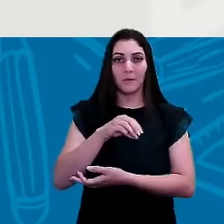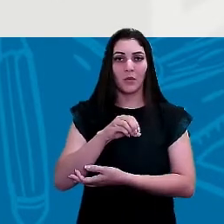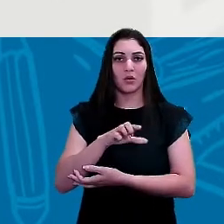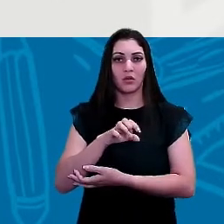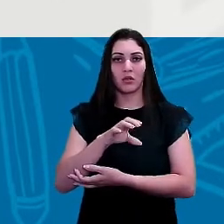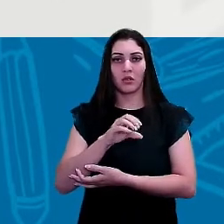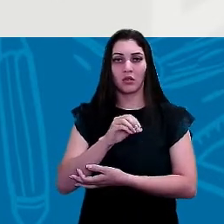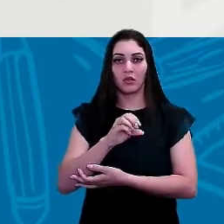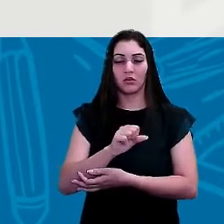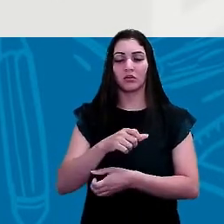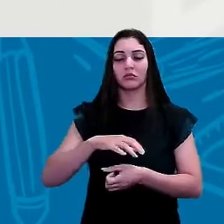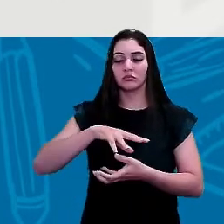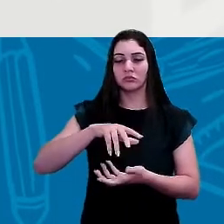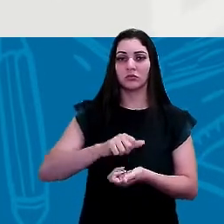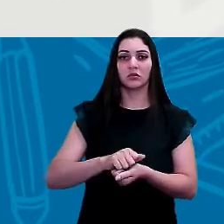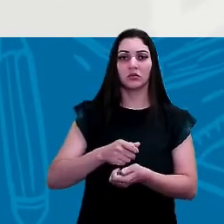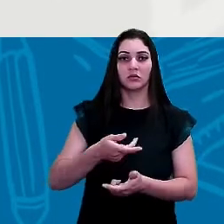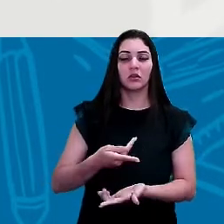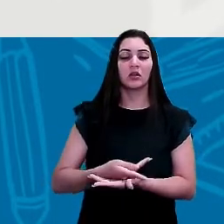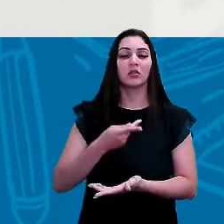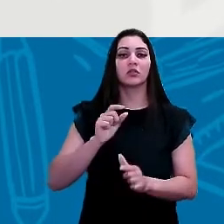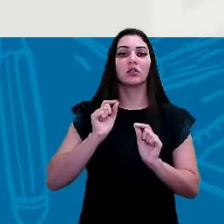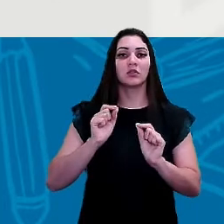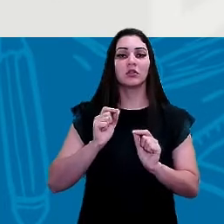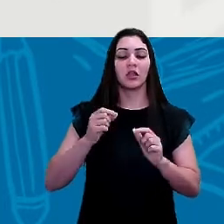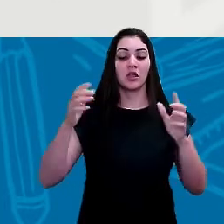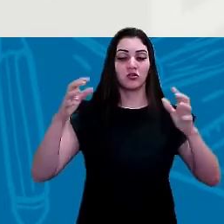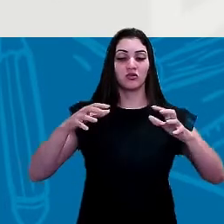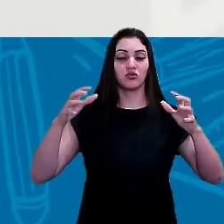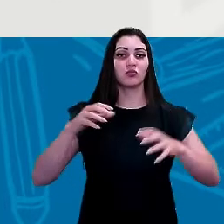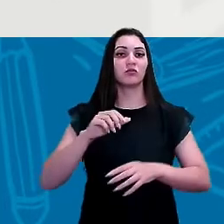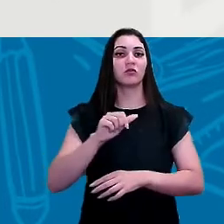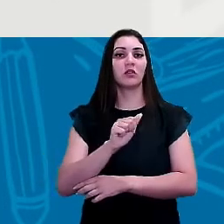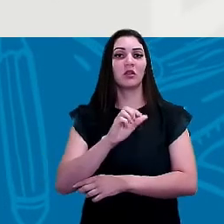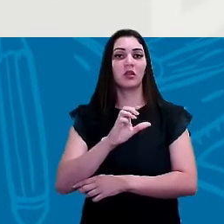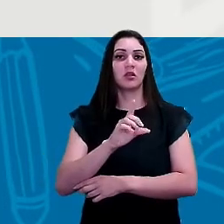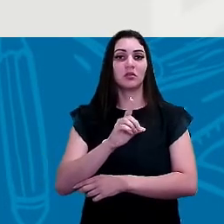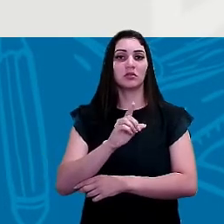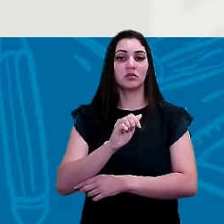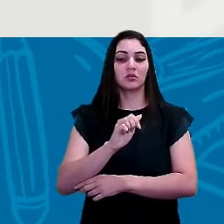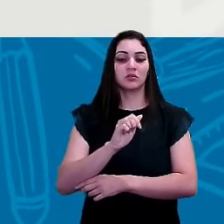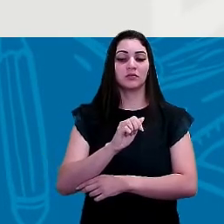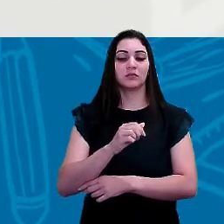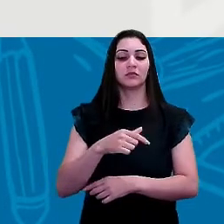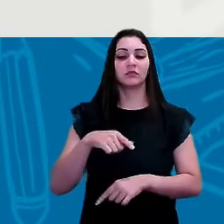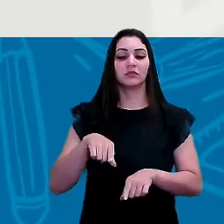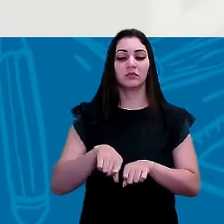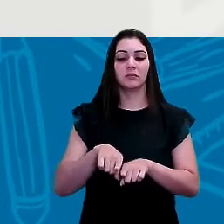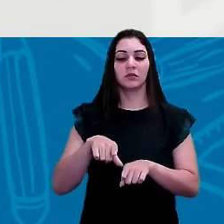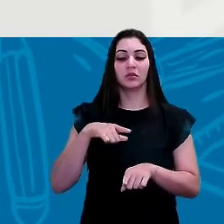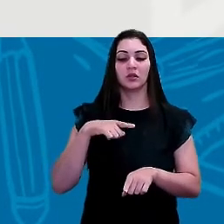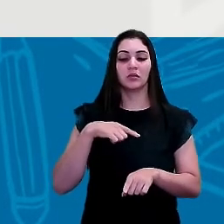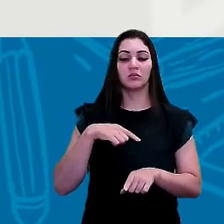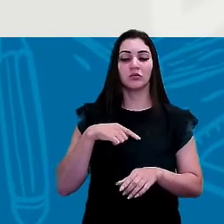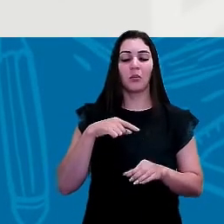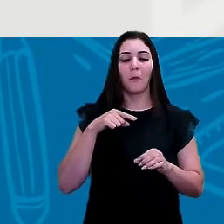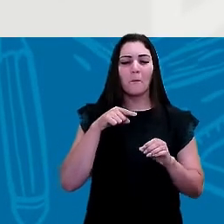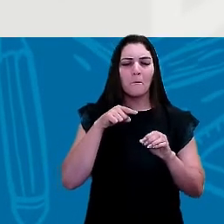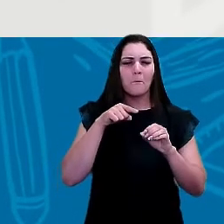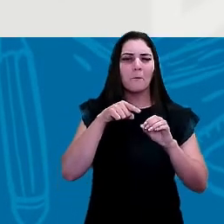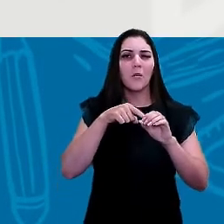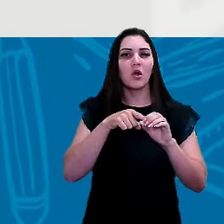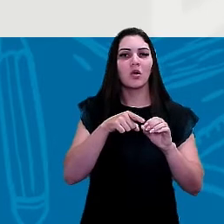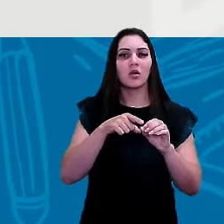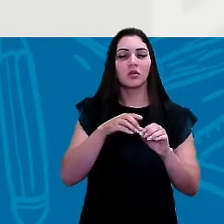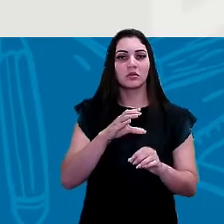atmosfera, ocasionando a chuva ácida, certo? Também temos o buraco da camada de ozônio, que é um processo que